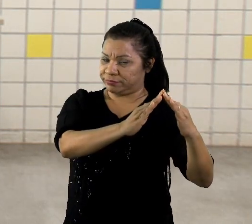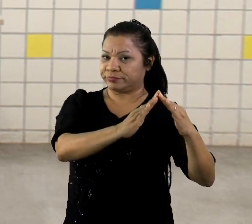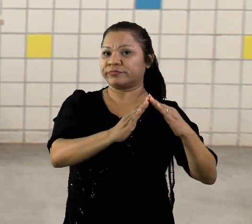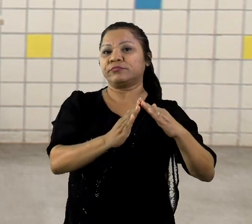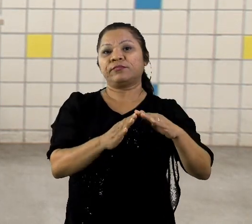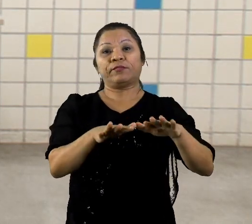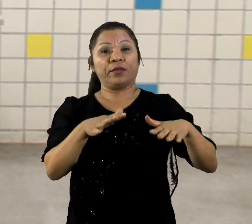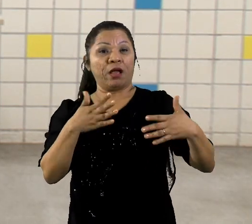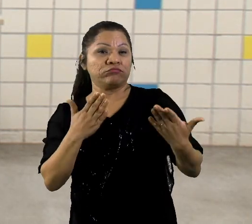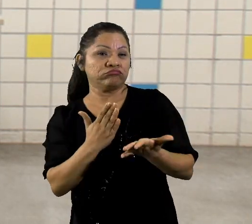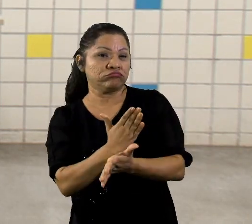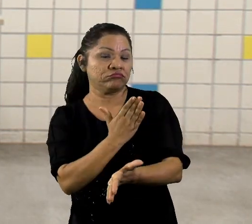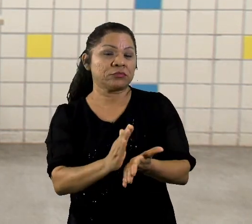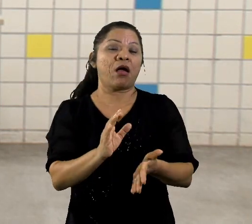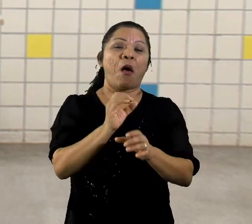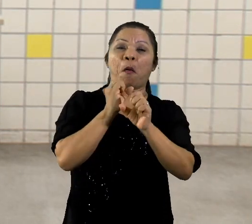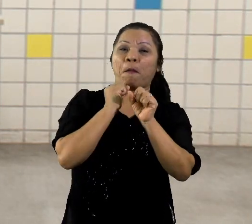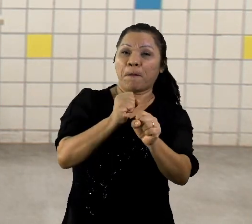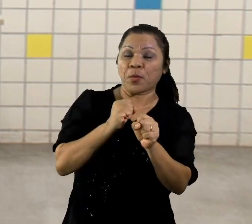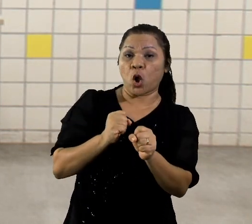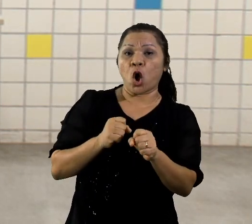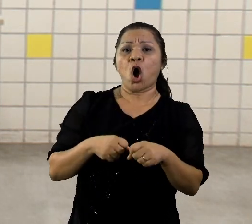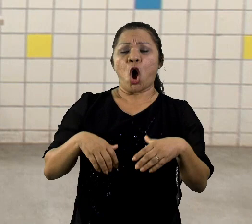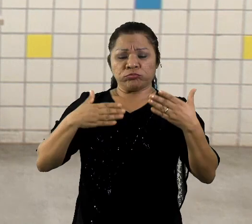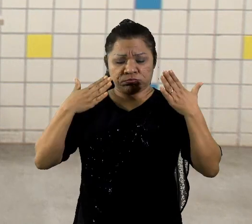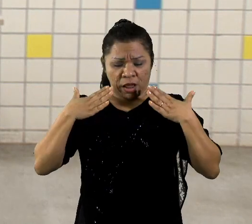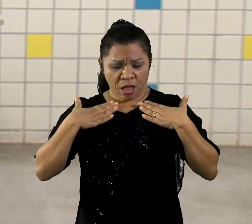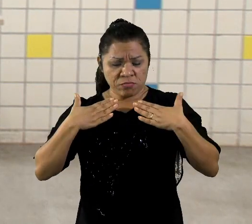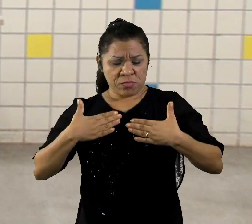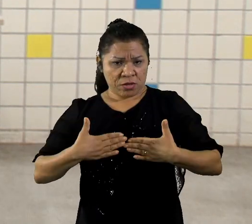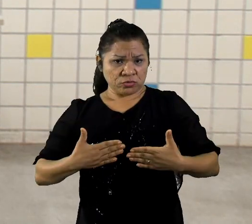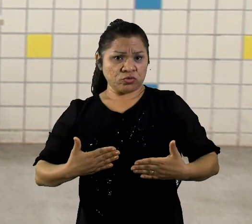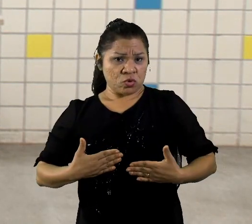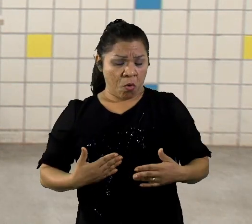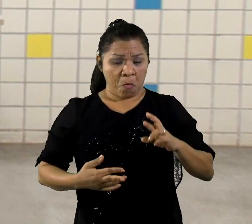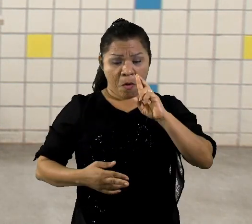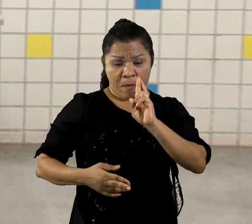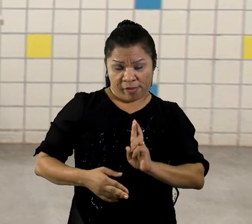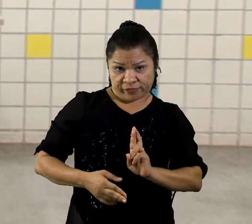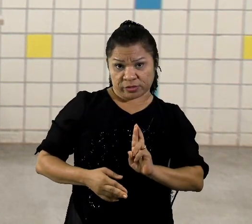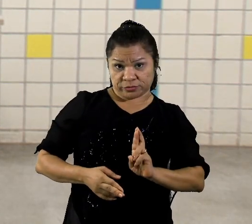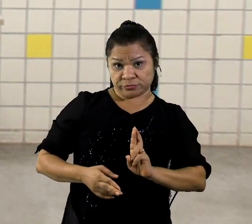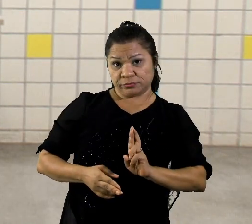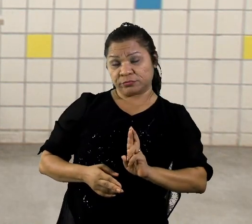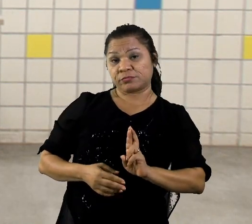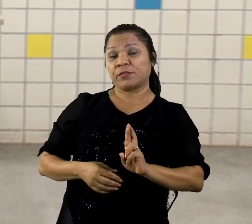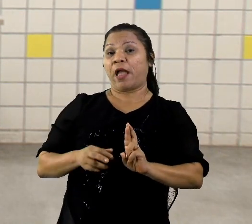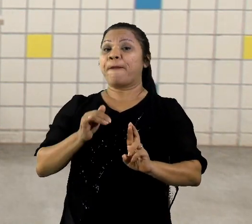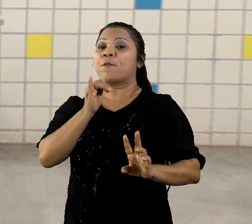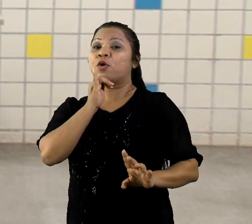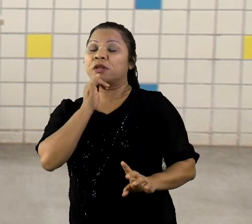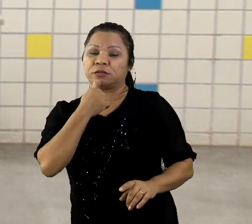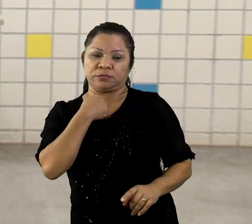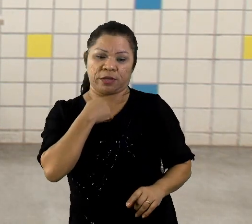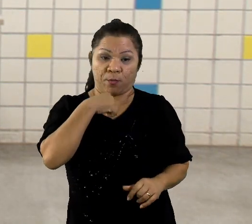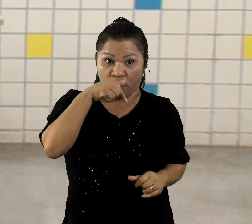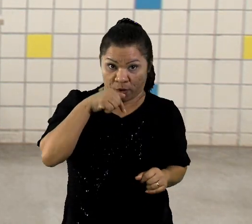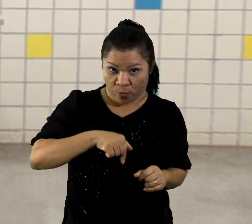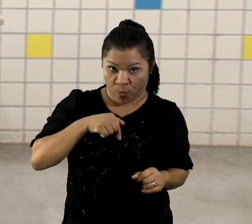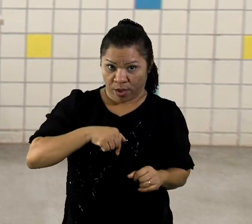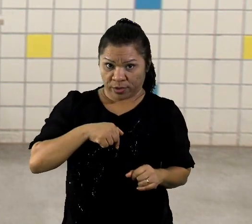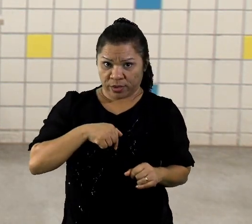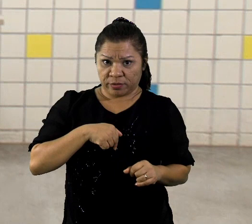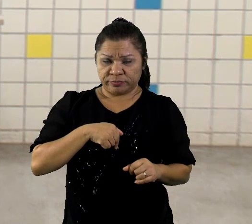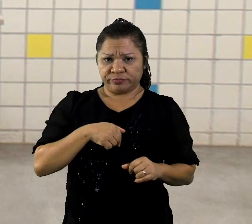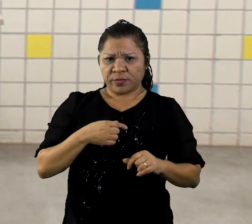vezes, criança, nós podemos pegar o nosso corpo mesmo como ponto de referência. Por exemplo, eu aqui. O que que está atrás de